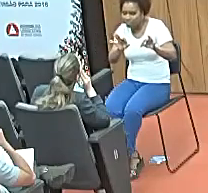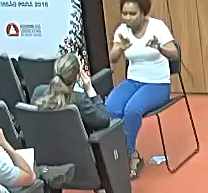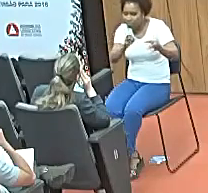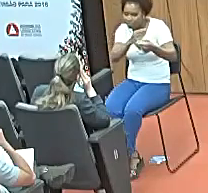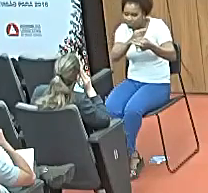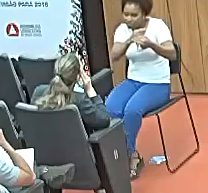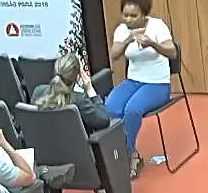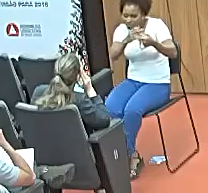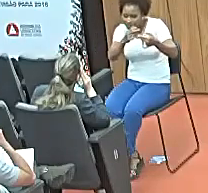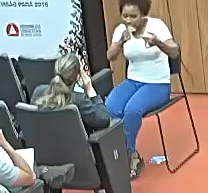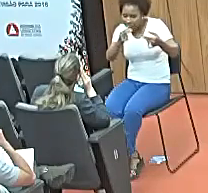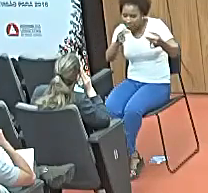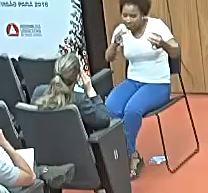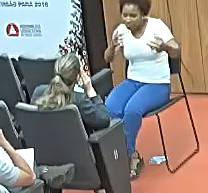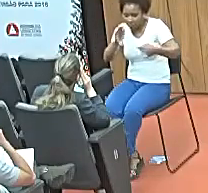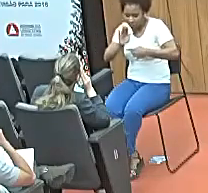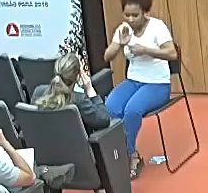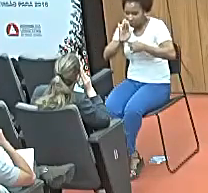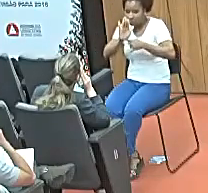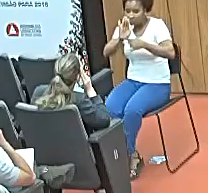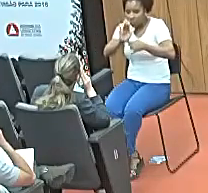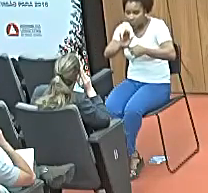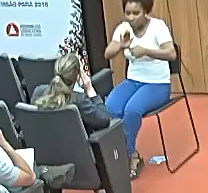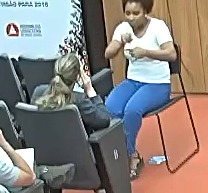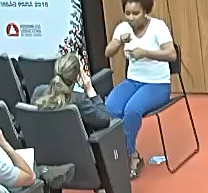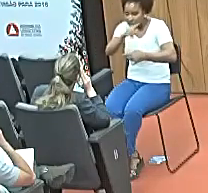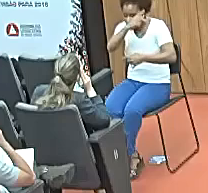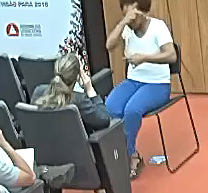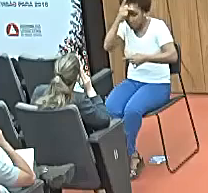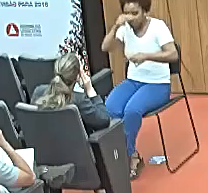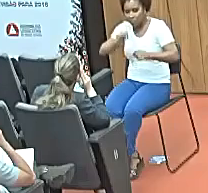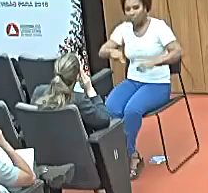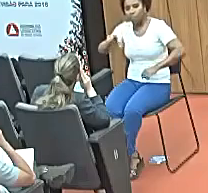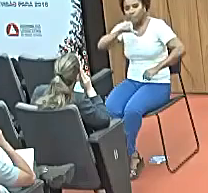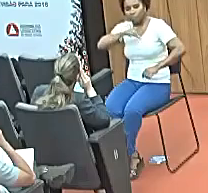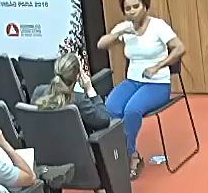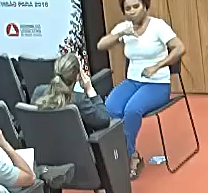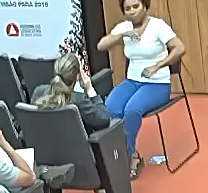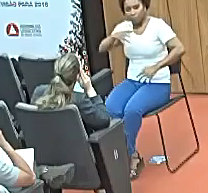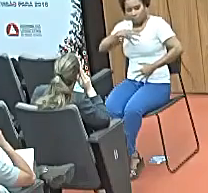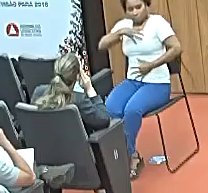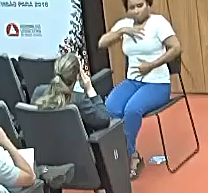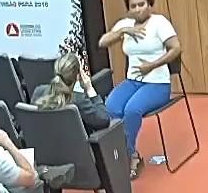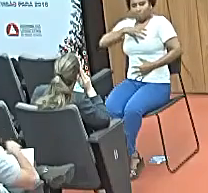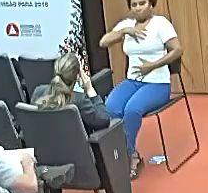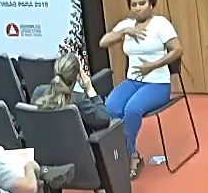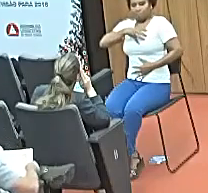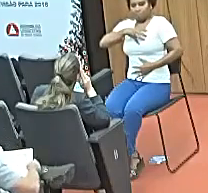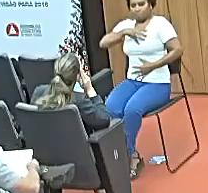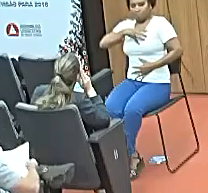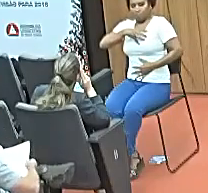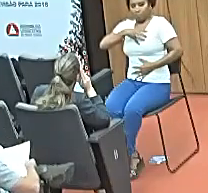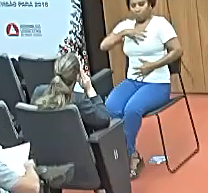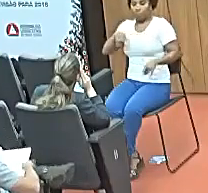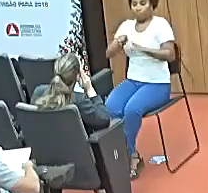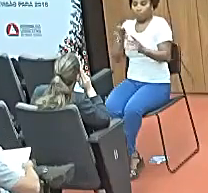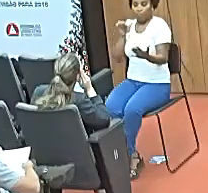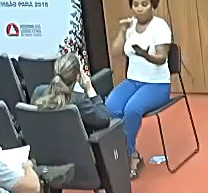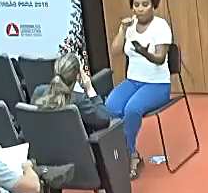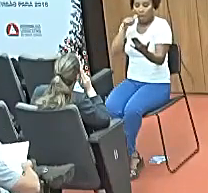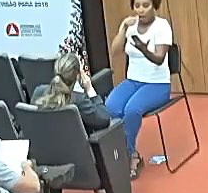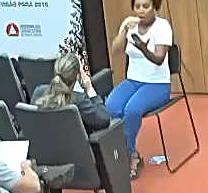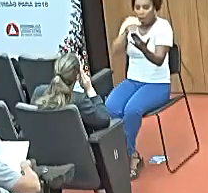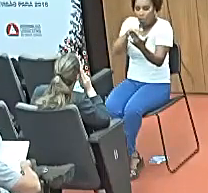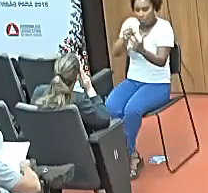programas e o apoio necessário para que essas medidas sejam tomadas ea última que é que está foi promover a ampliação das ações